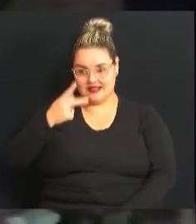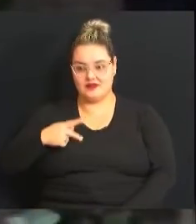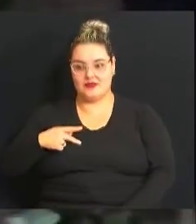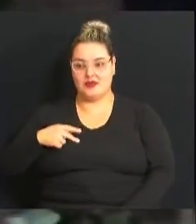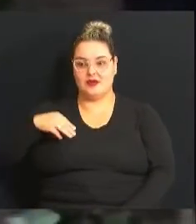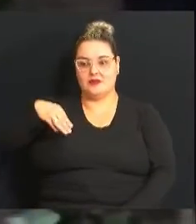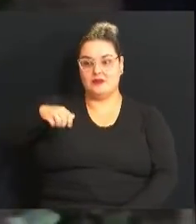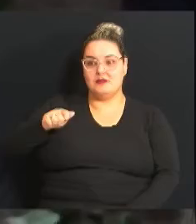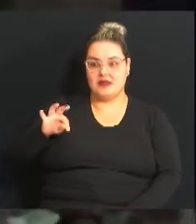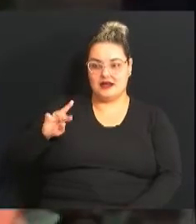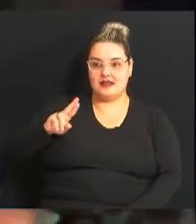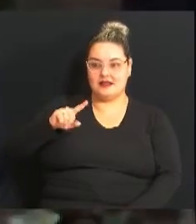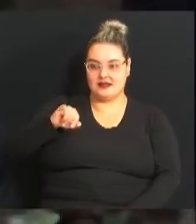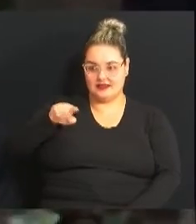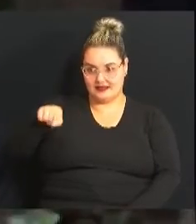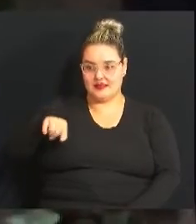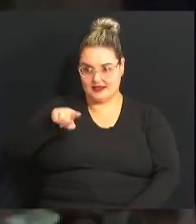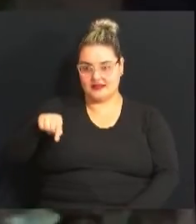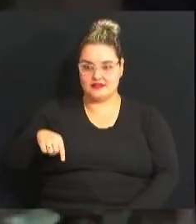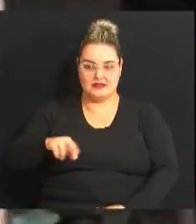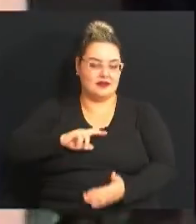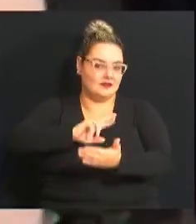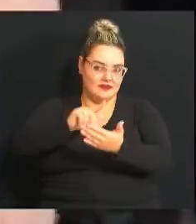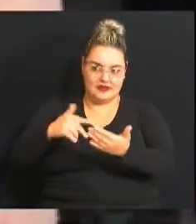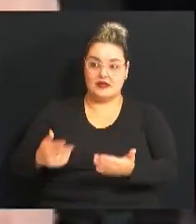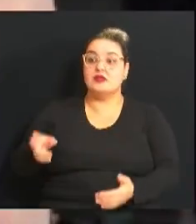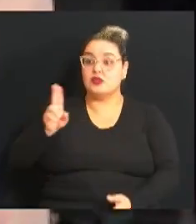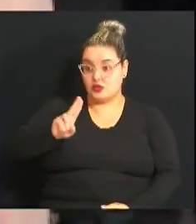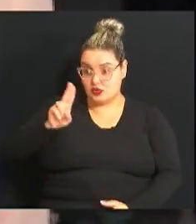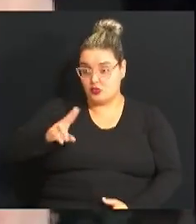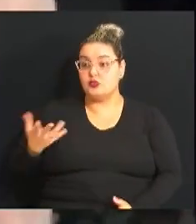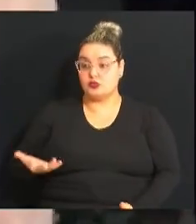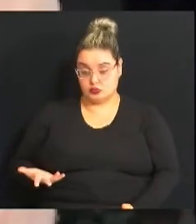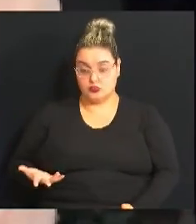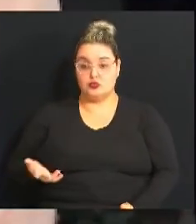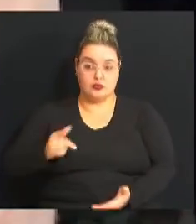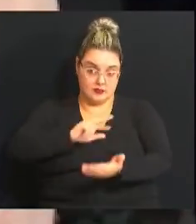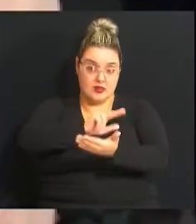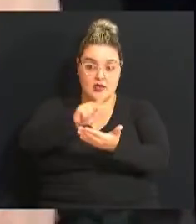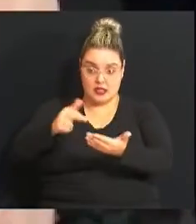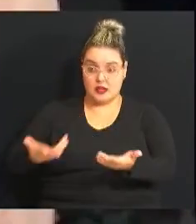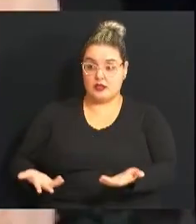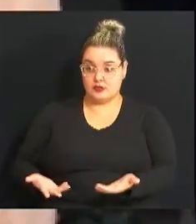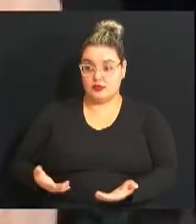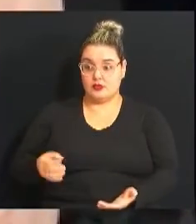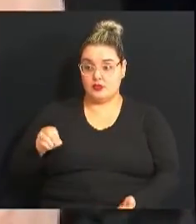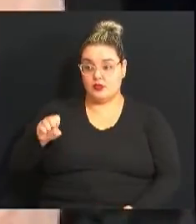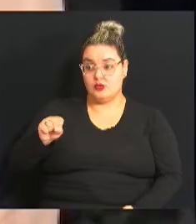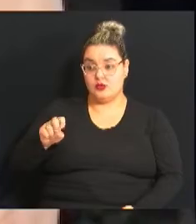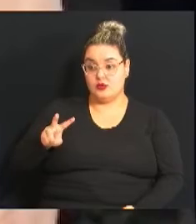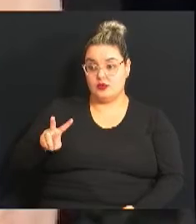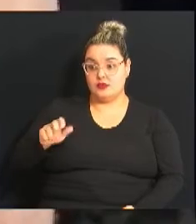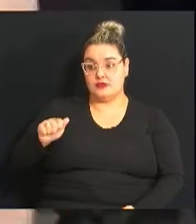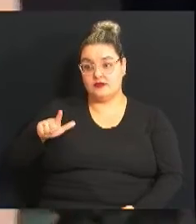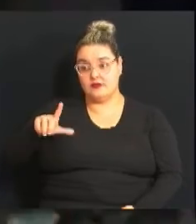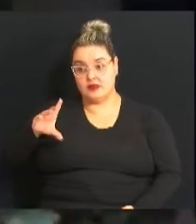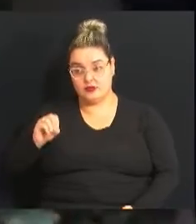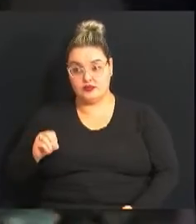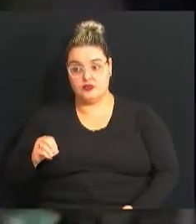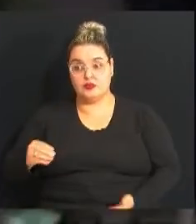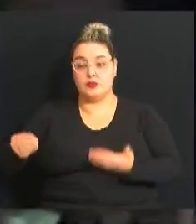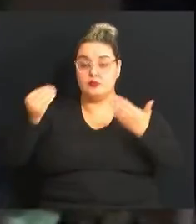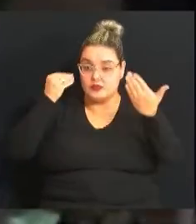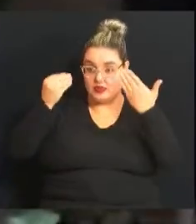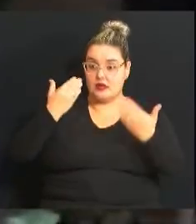tenho vários, e como eu sou psicólogo, eu uso muito. E o Oswaldo, né, psiquiatra, meu amigo, a